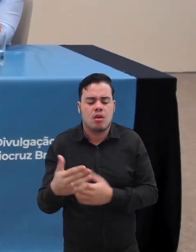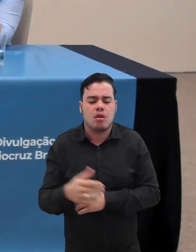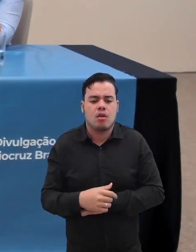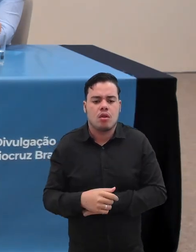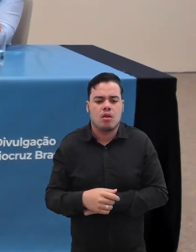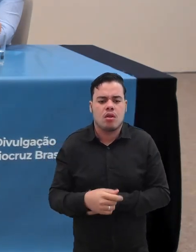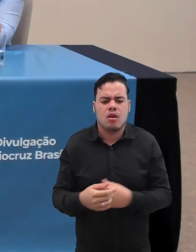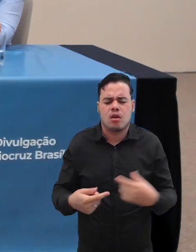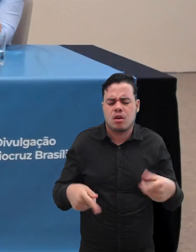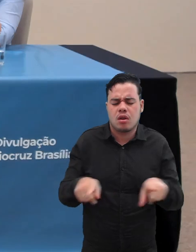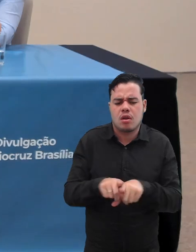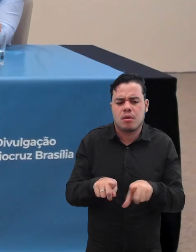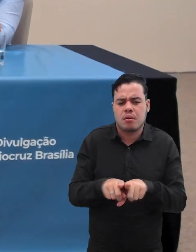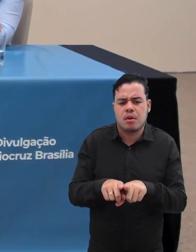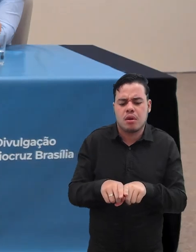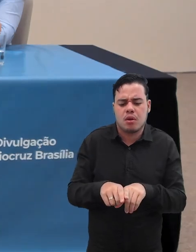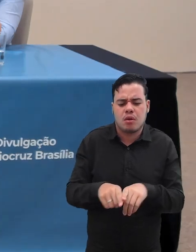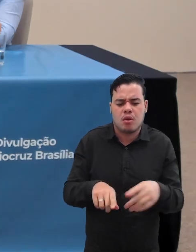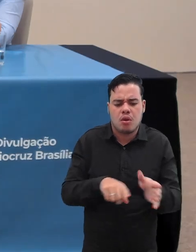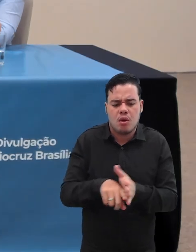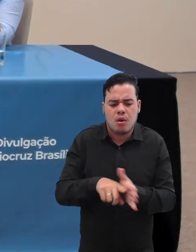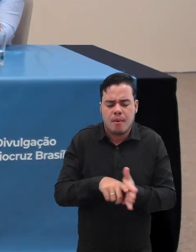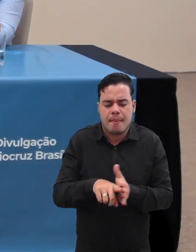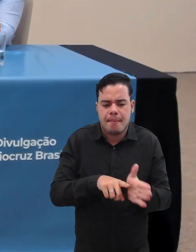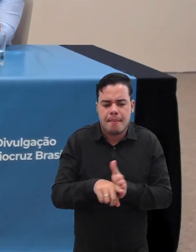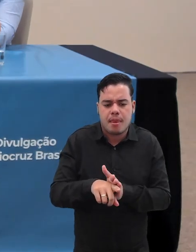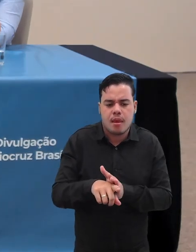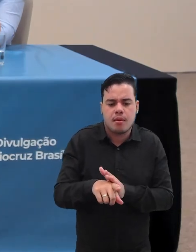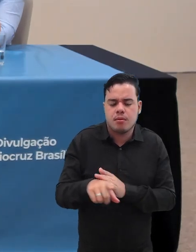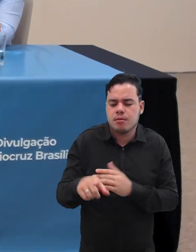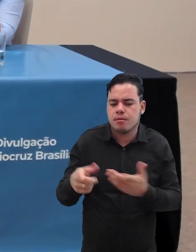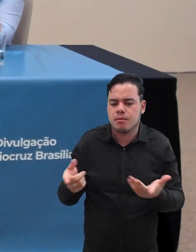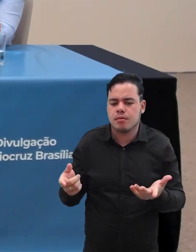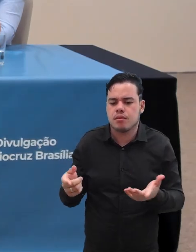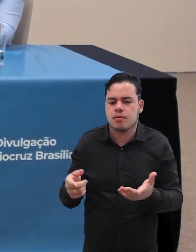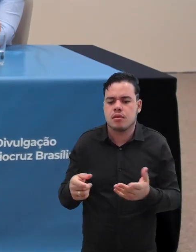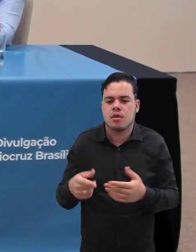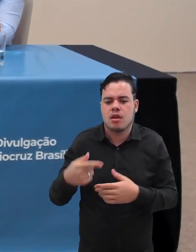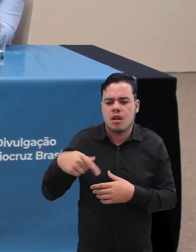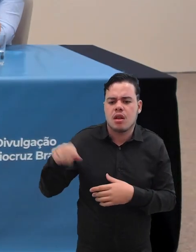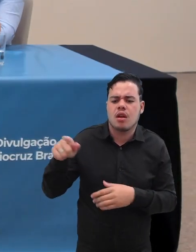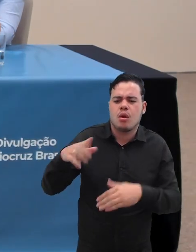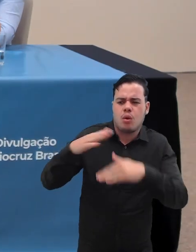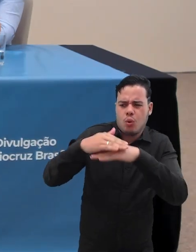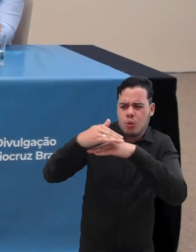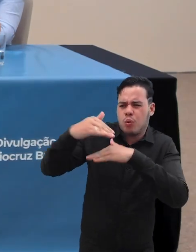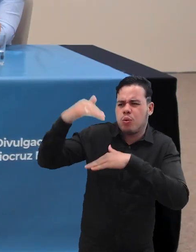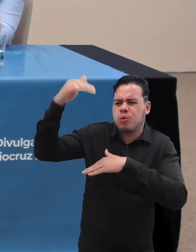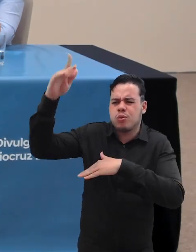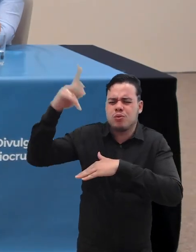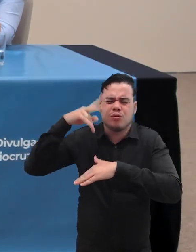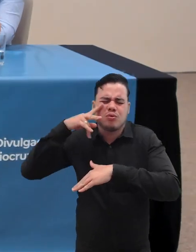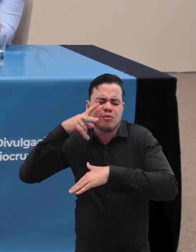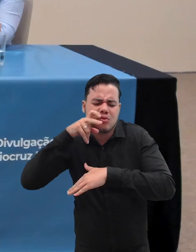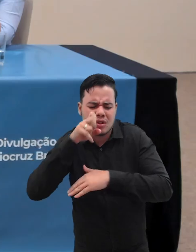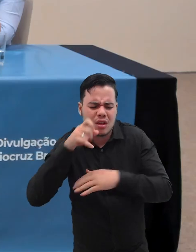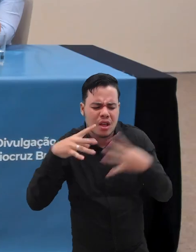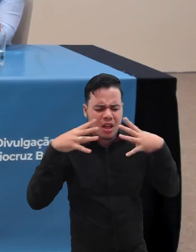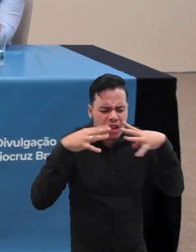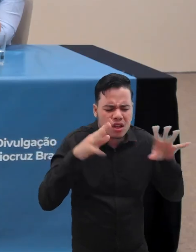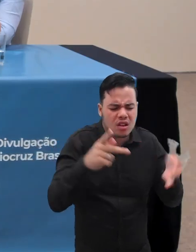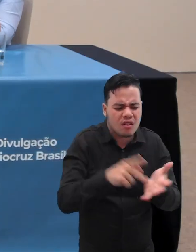estão também pesquisando divulgação científica, mas lá do alto da Torre de Marfim, sem atentar para a realidade da